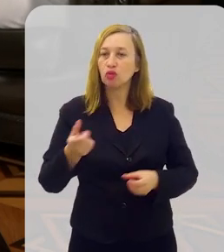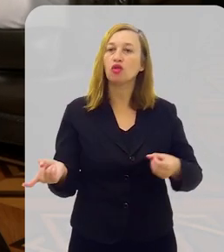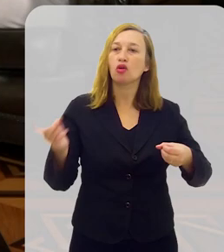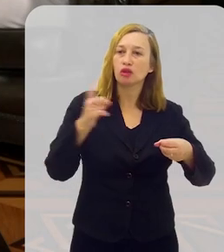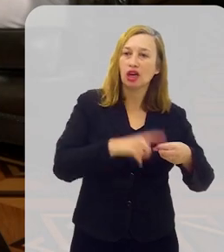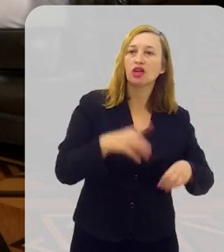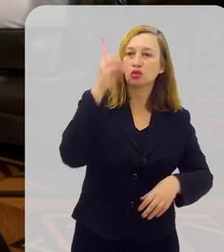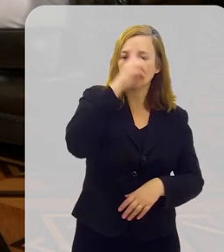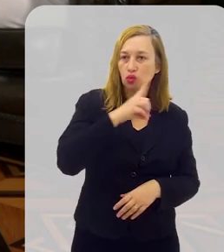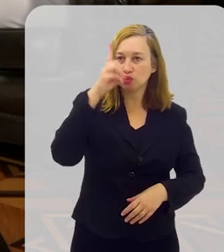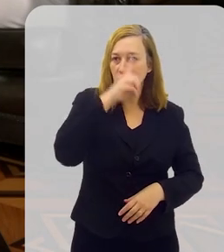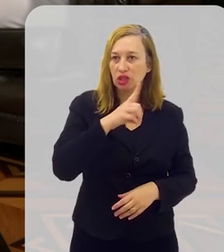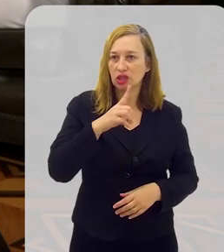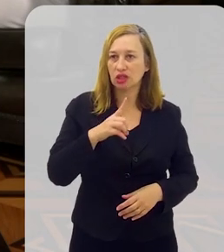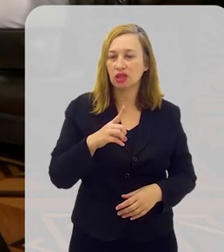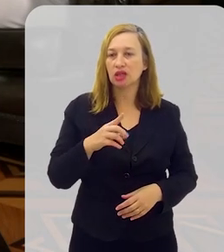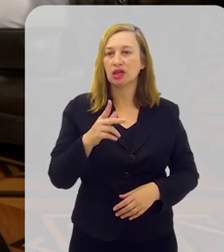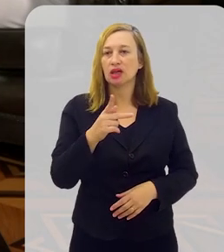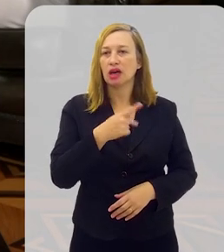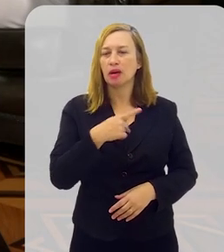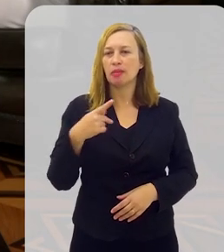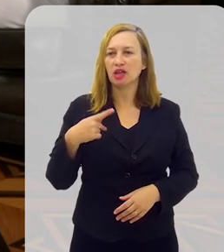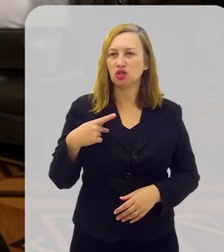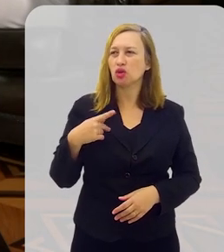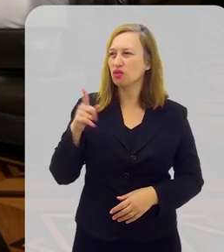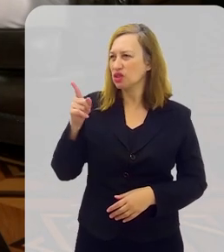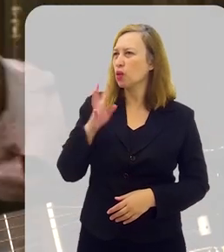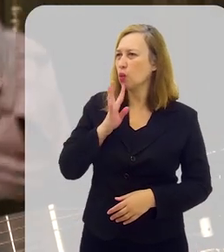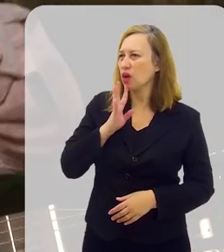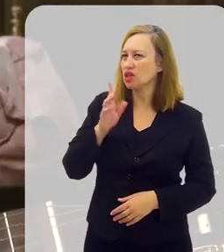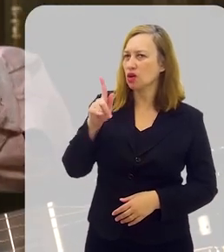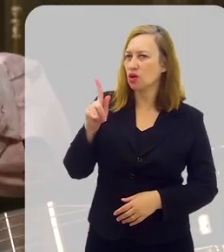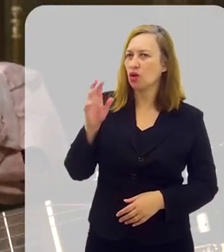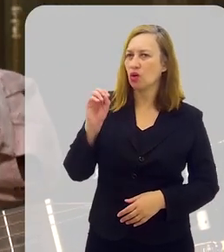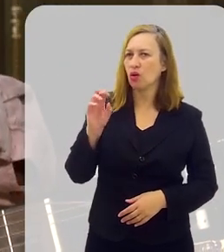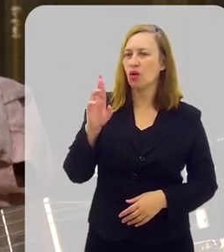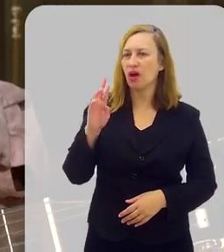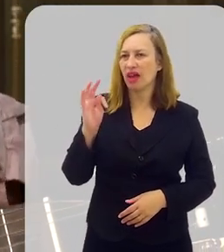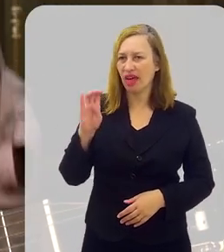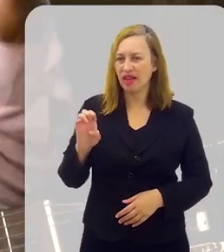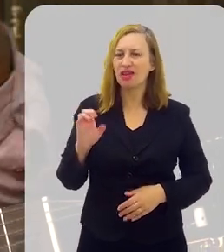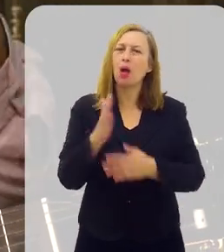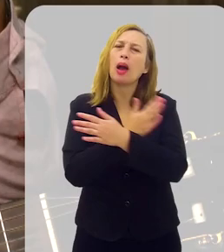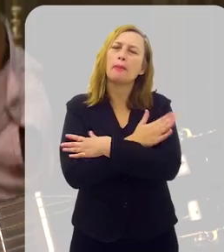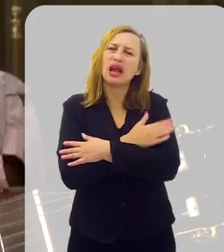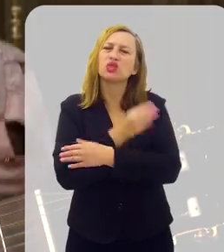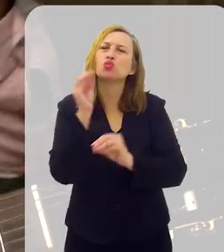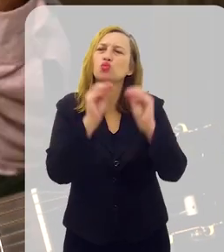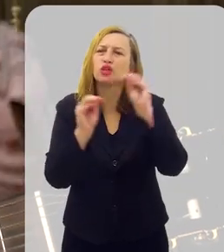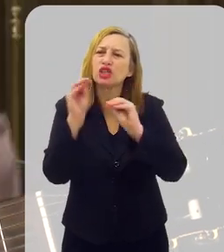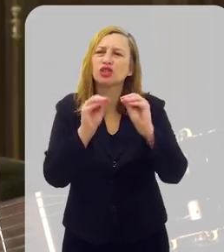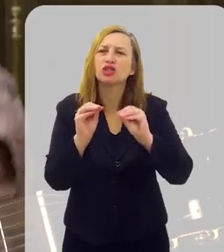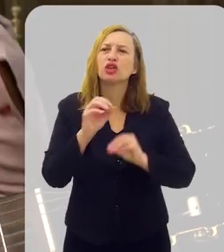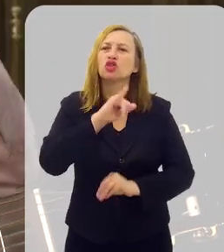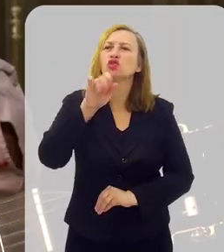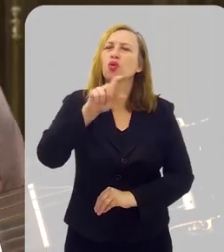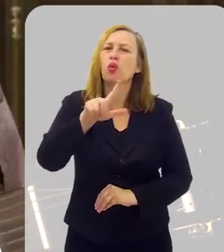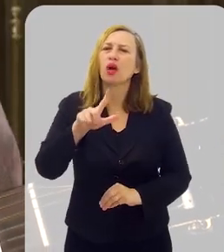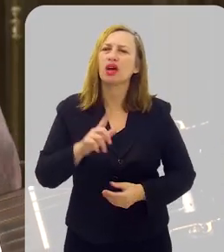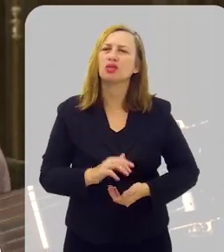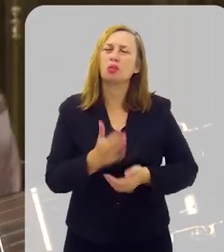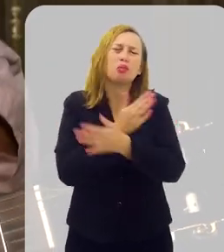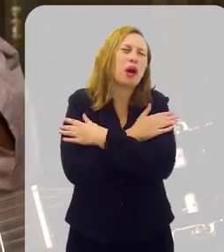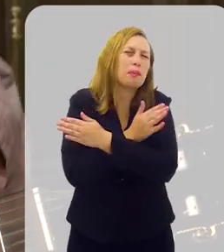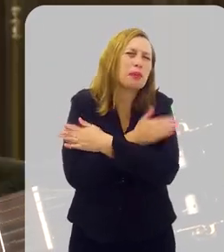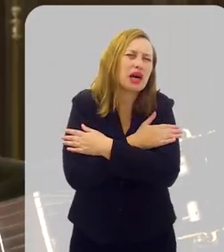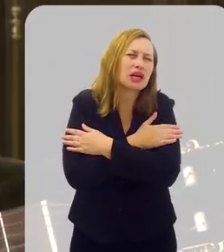culto, na boa, gostei, tranquilo. Segundo culto, voltei no domingo. E aí a nossa pastora, que você conhece, pastora